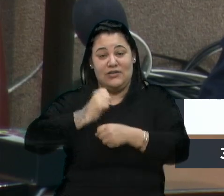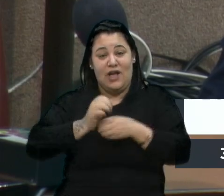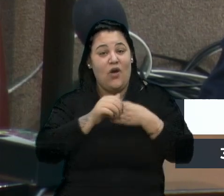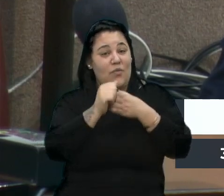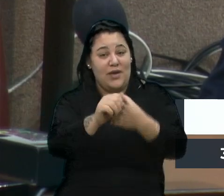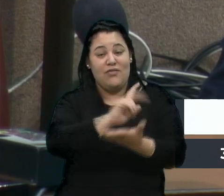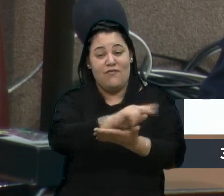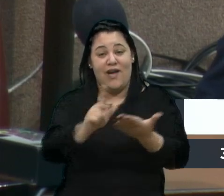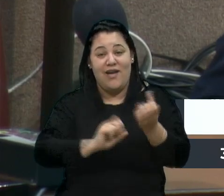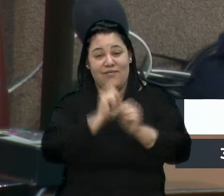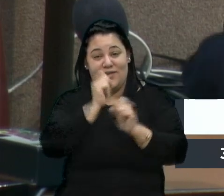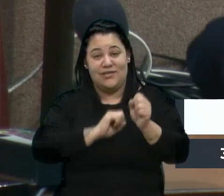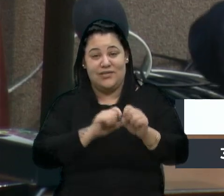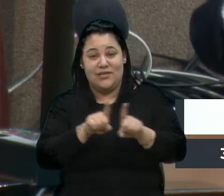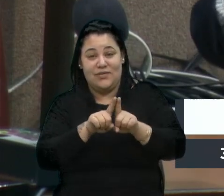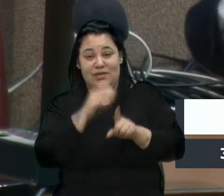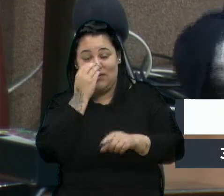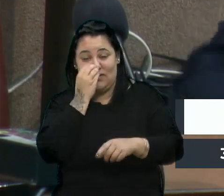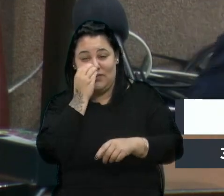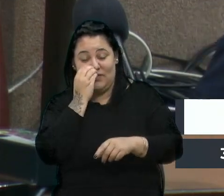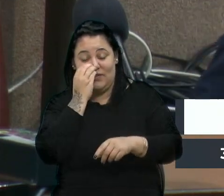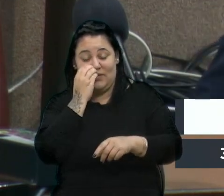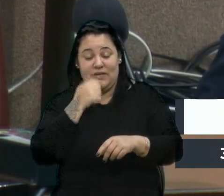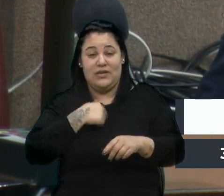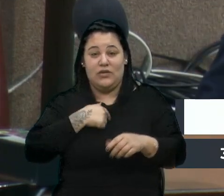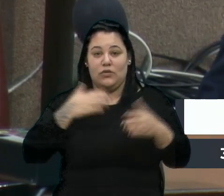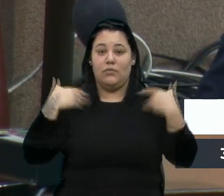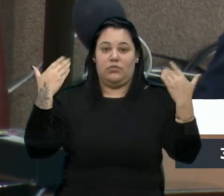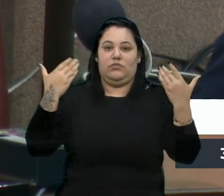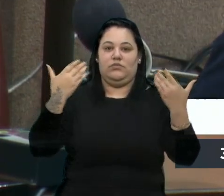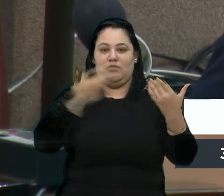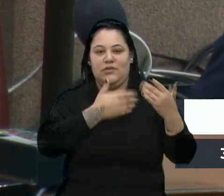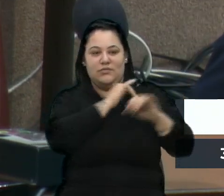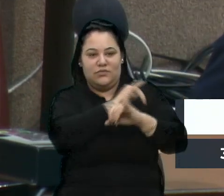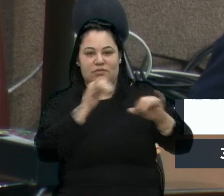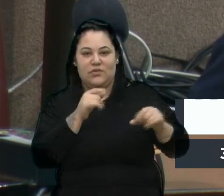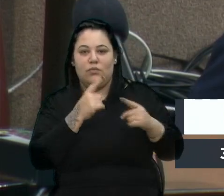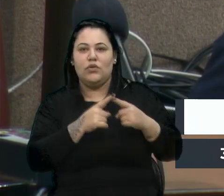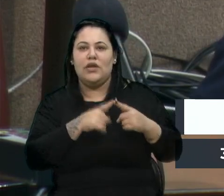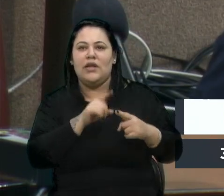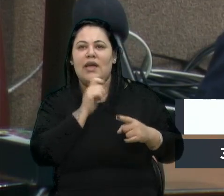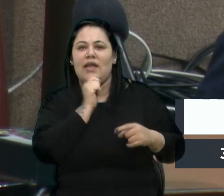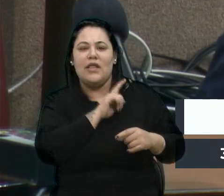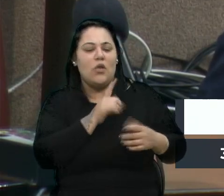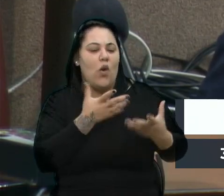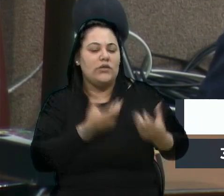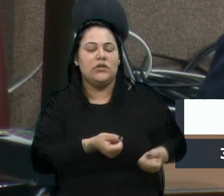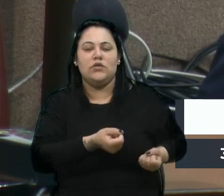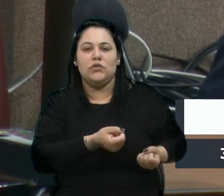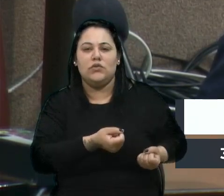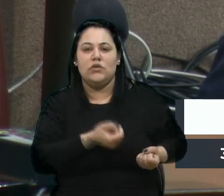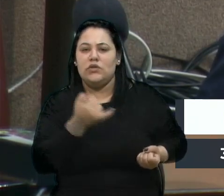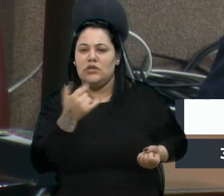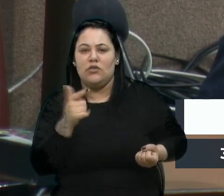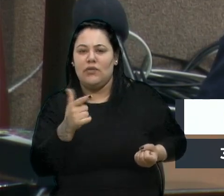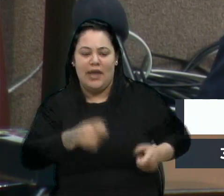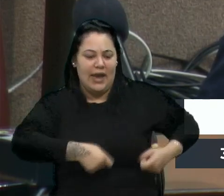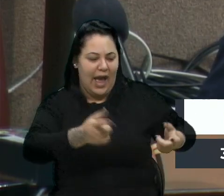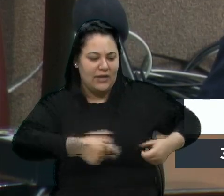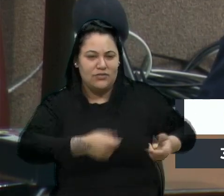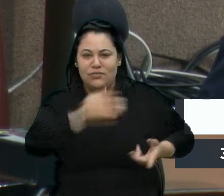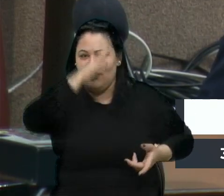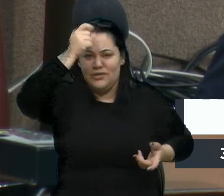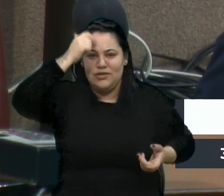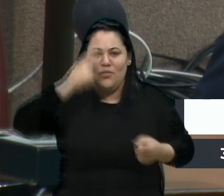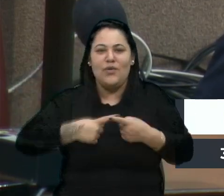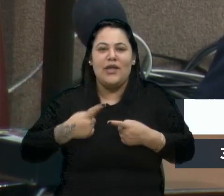e eu estou assustado com essa notícia que o senhor nos traz aqui. Por que não foi aceito? Se não tem custo para o município, vereador